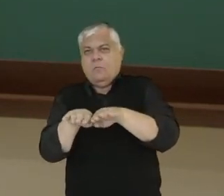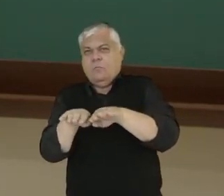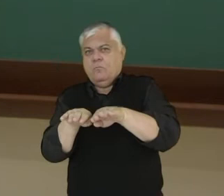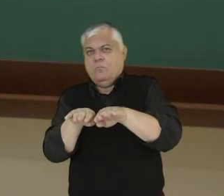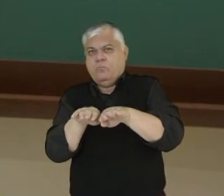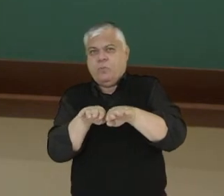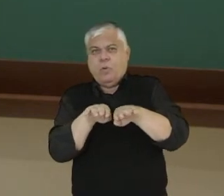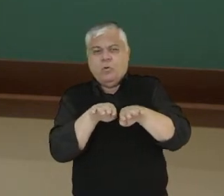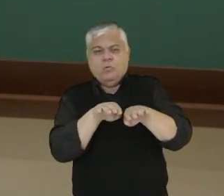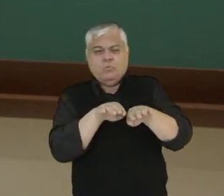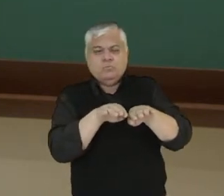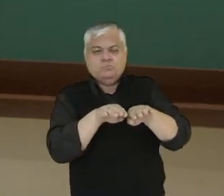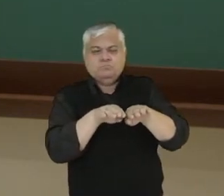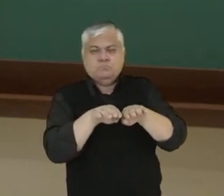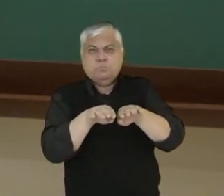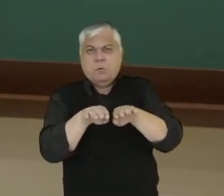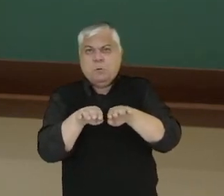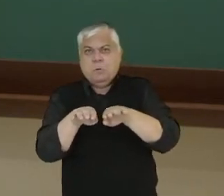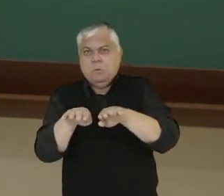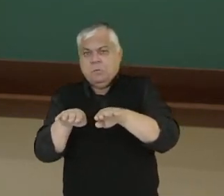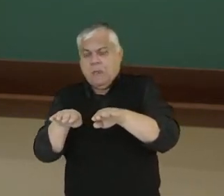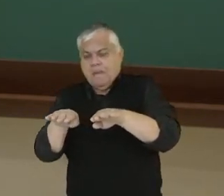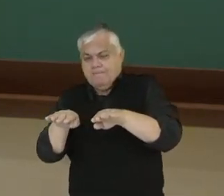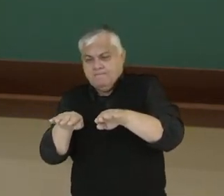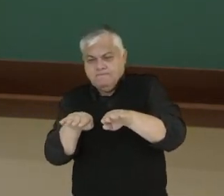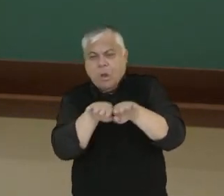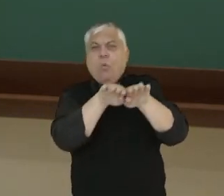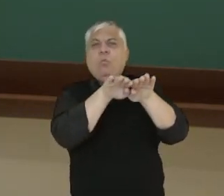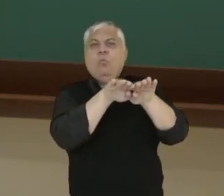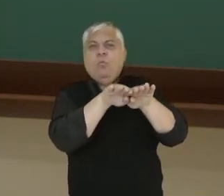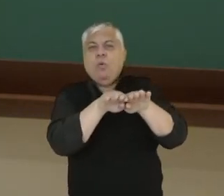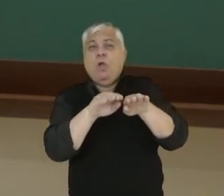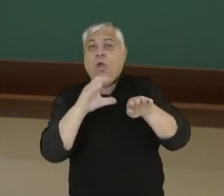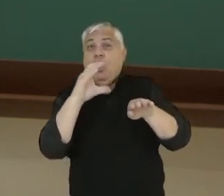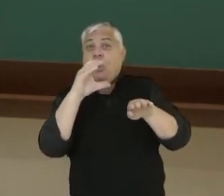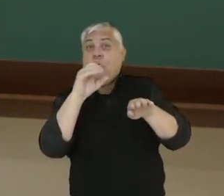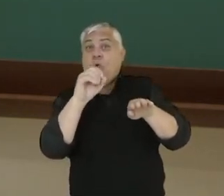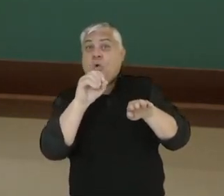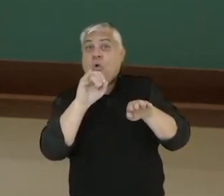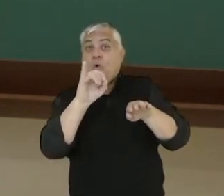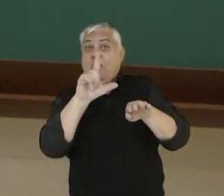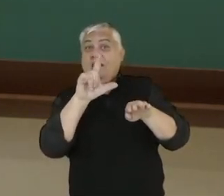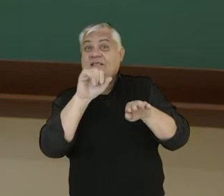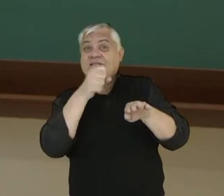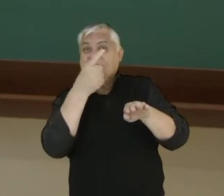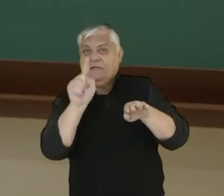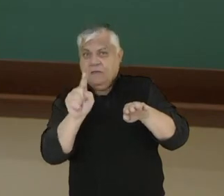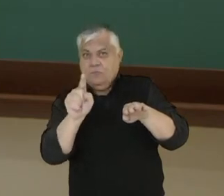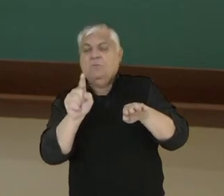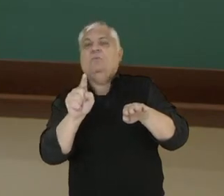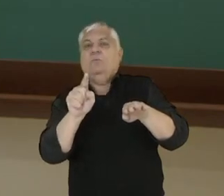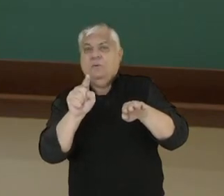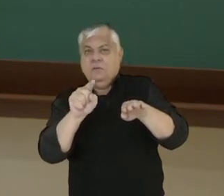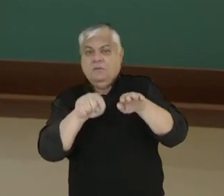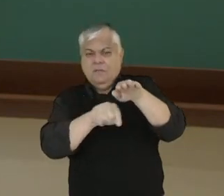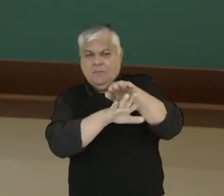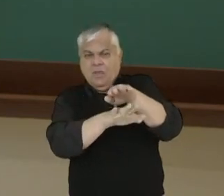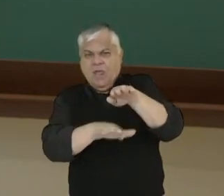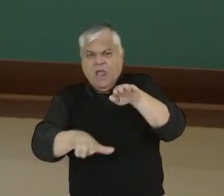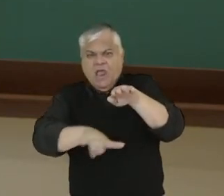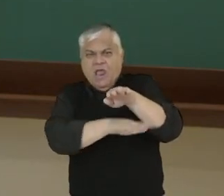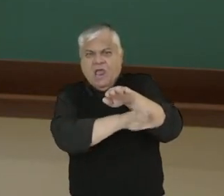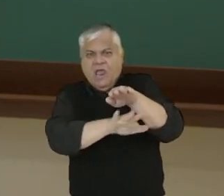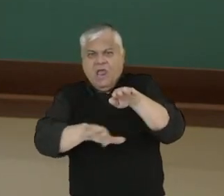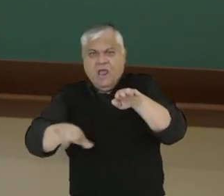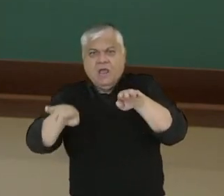você ocorrer um encontro de placas, você tem uma colisão. E isso perturba muito embaixo do mar. Pessoal,